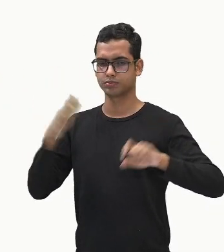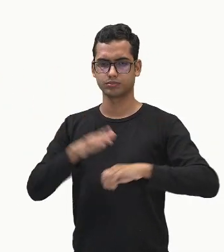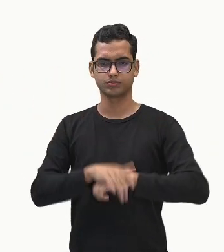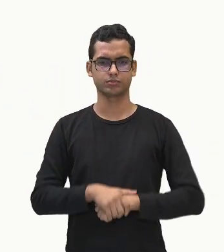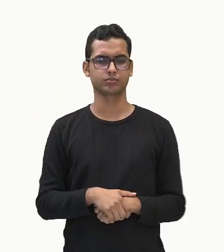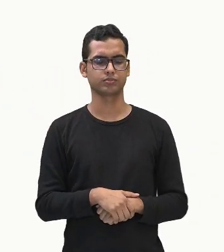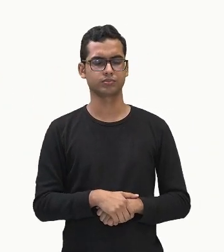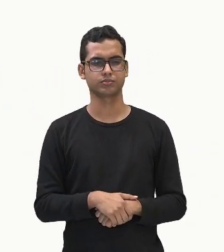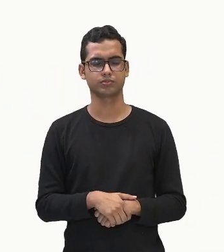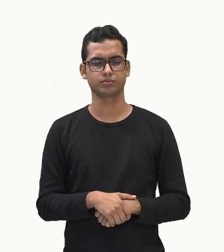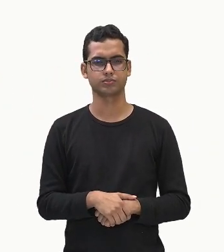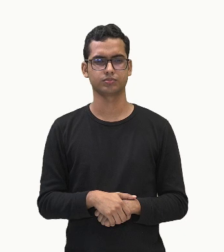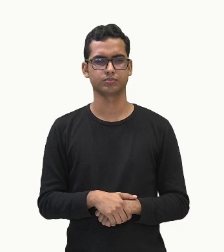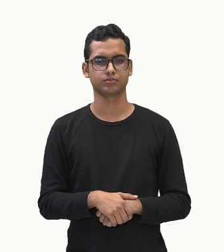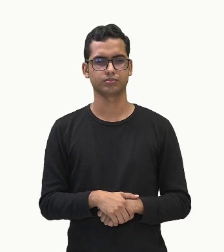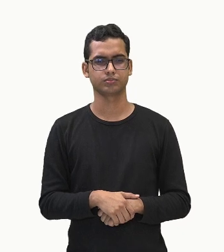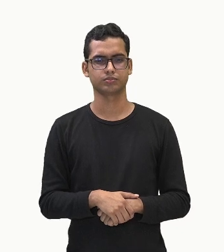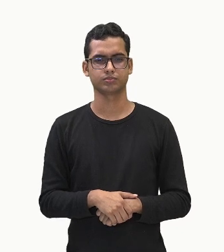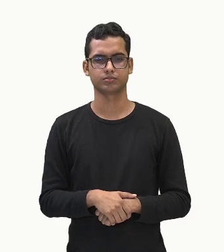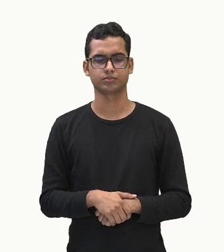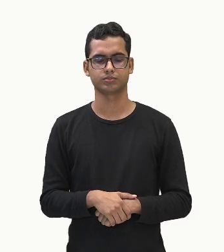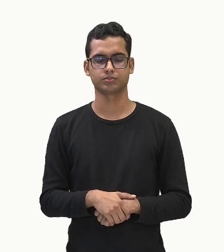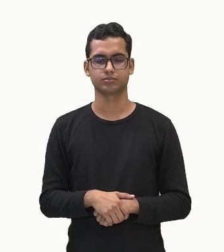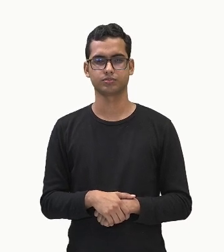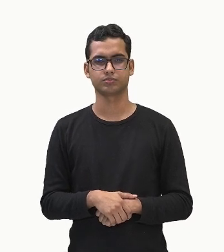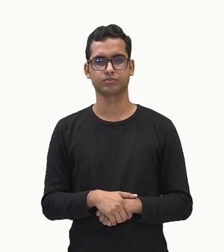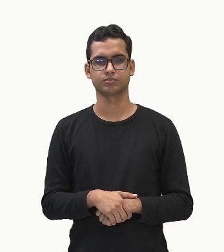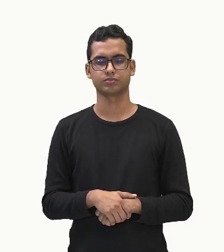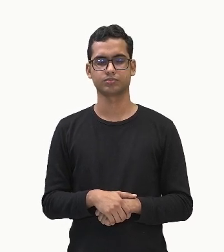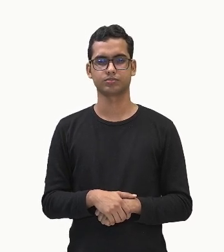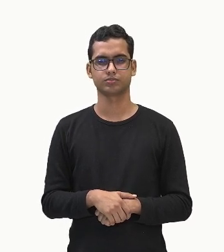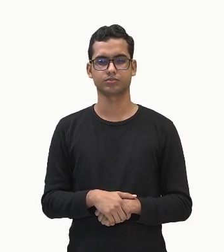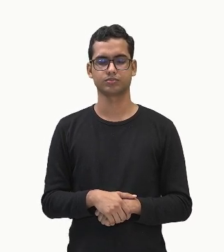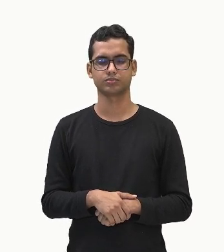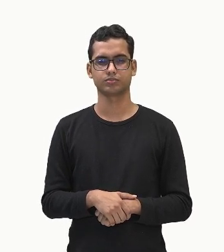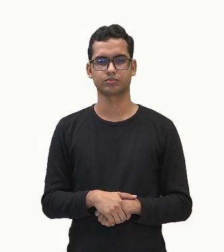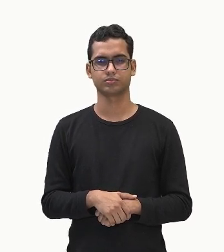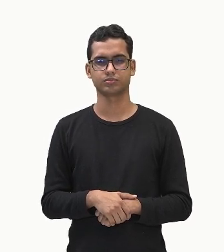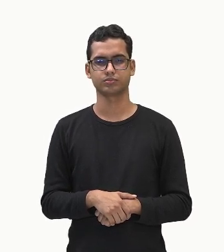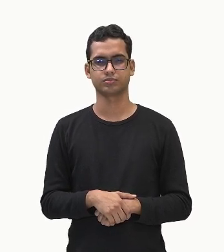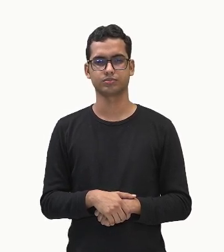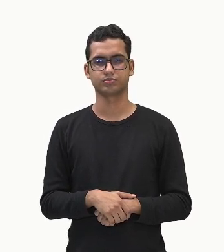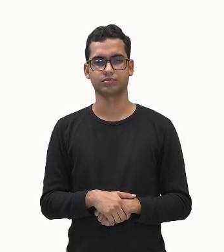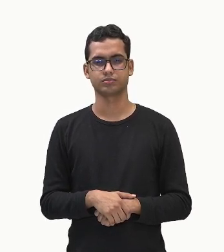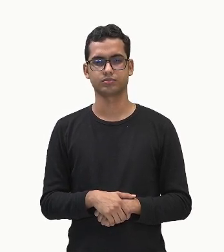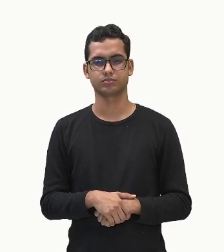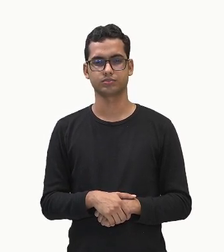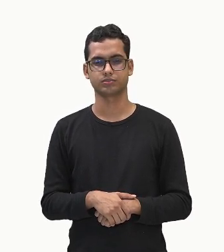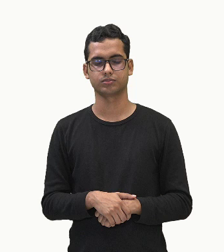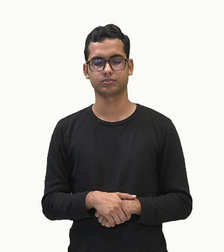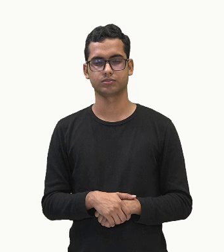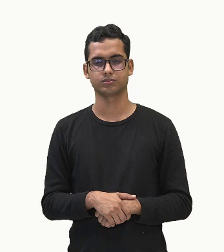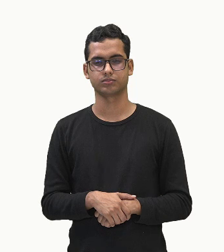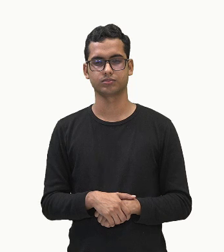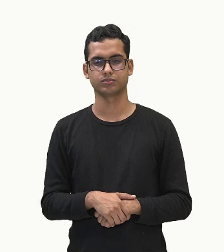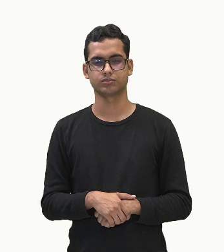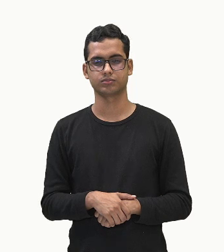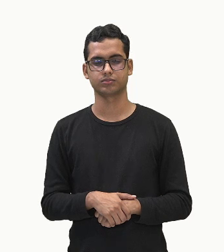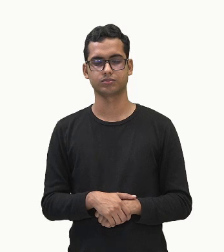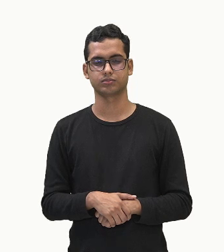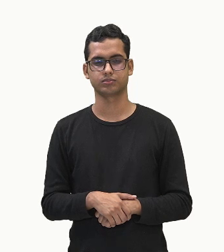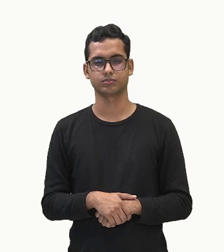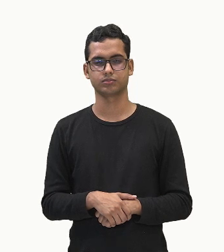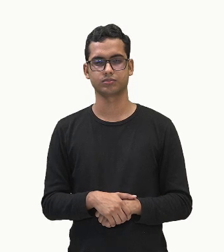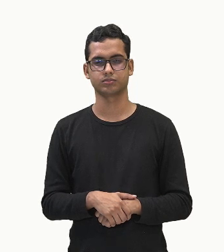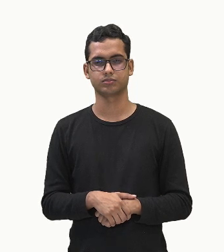ou conjugações, dependiendo da terminação de los infinitivos.